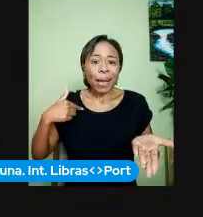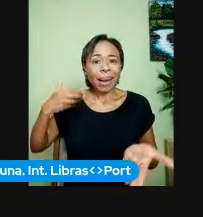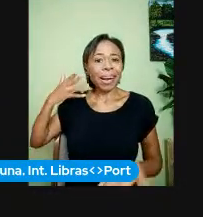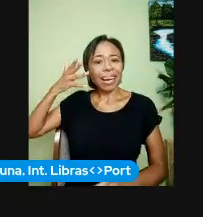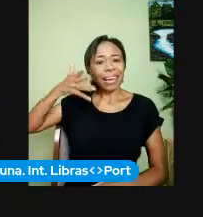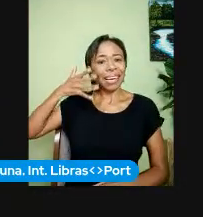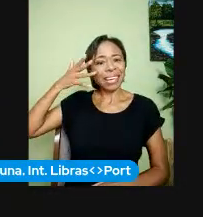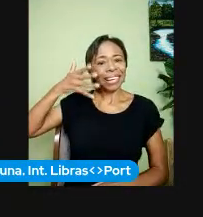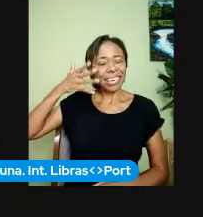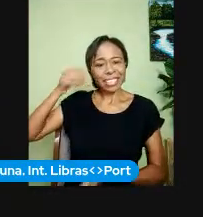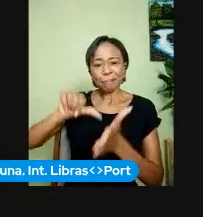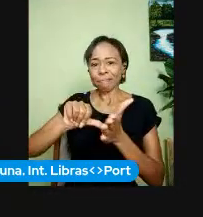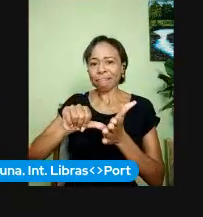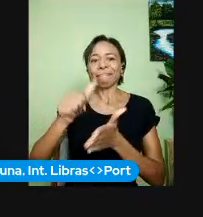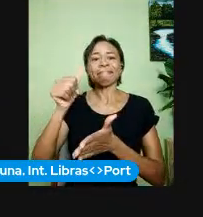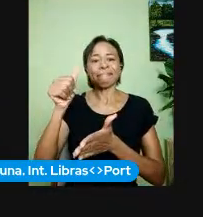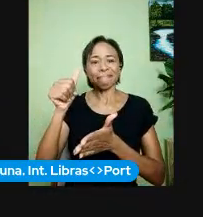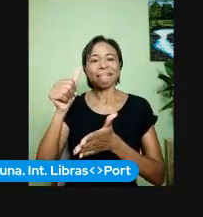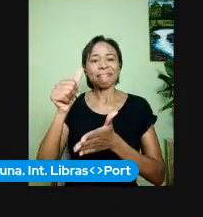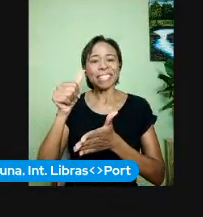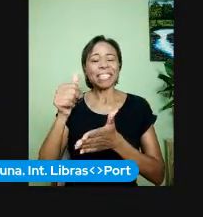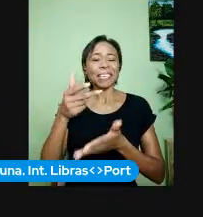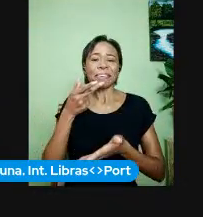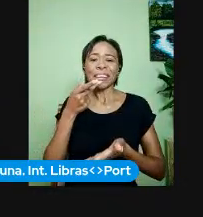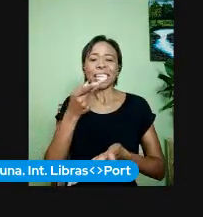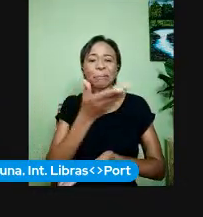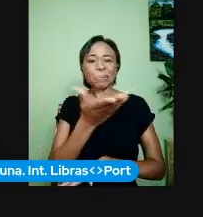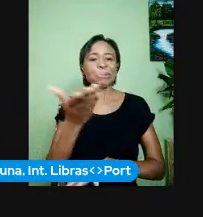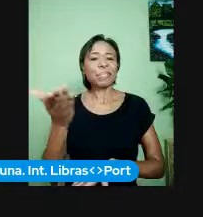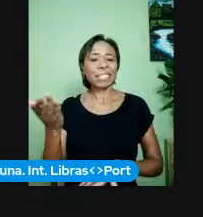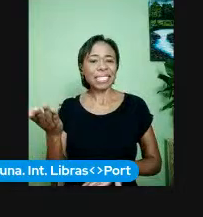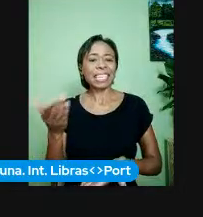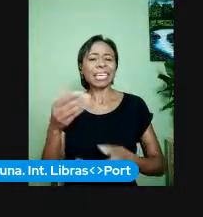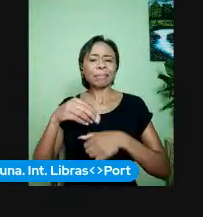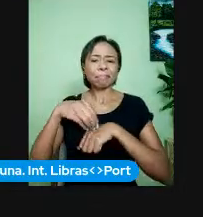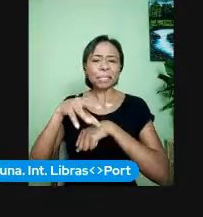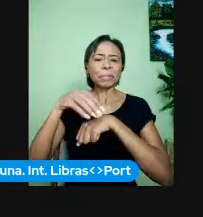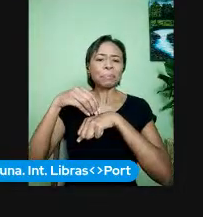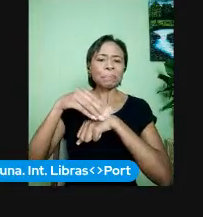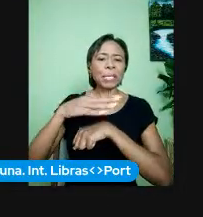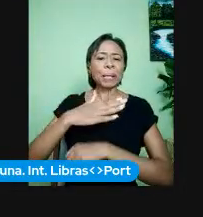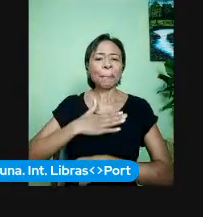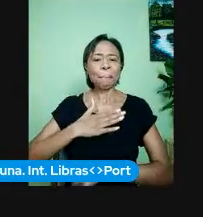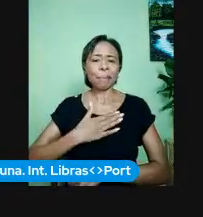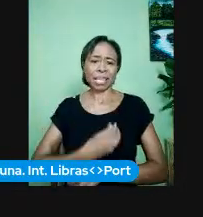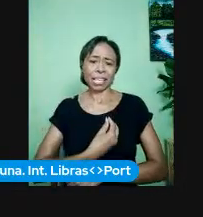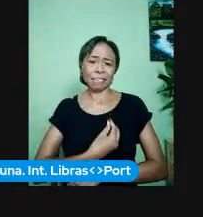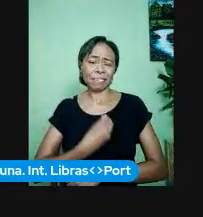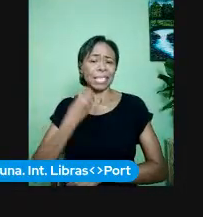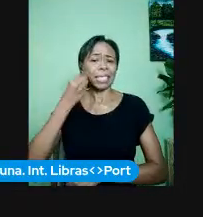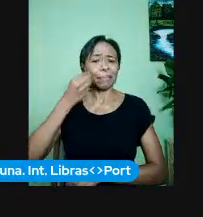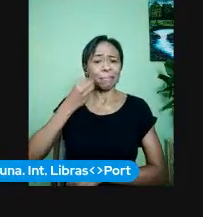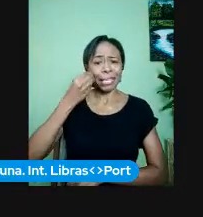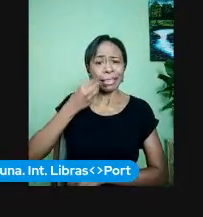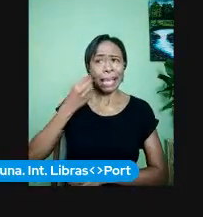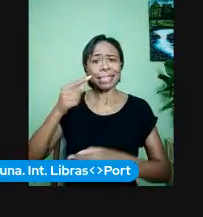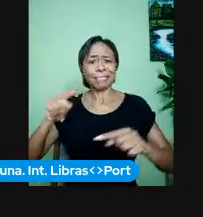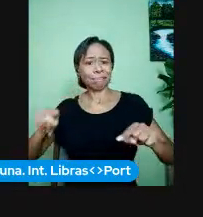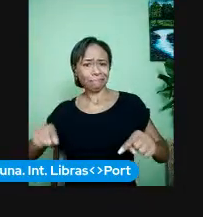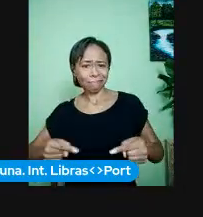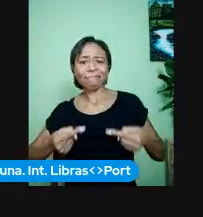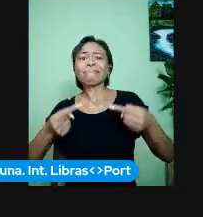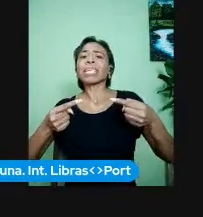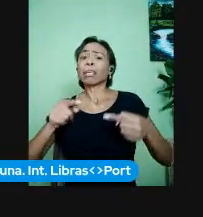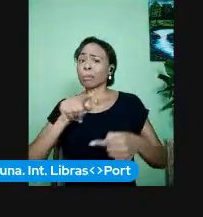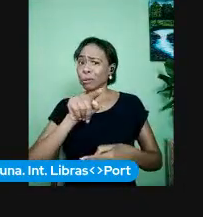com um grupo tão grande aqui de EJA, compartilhando um pouco da minha jornada, mas também um pouco dos meus desafios, para vocês não